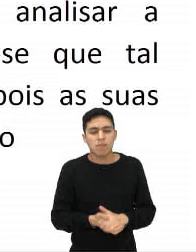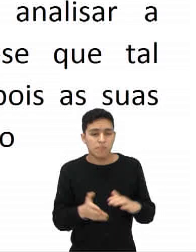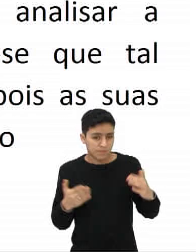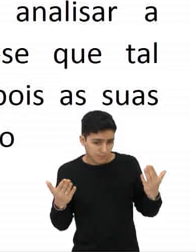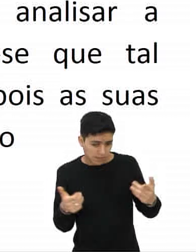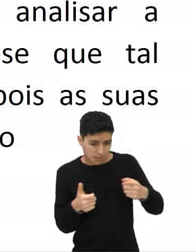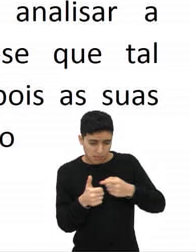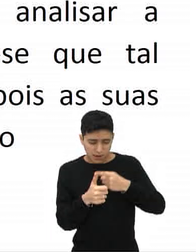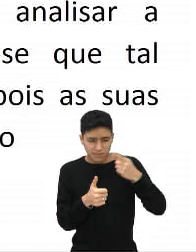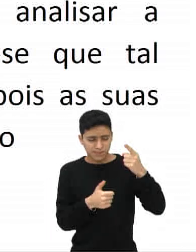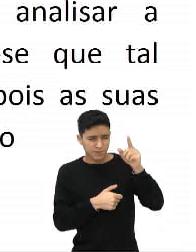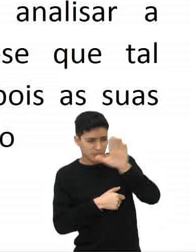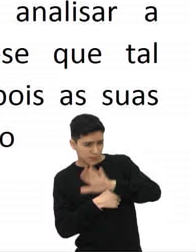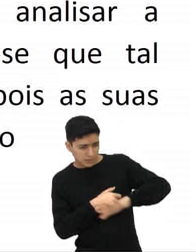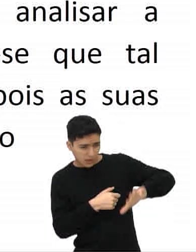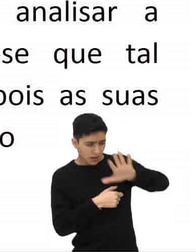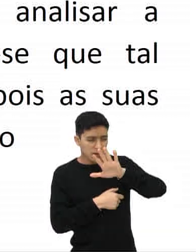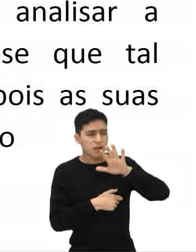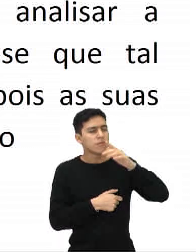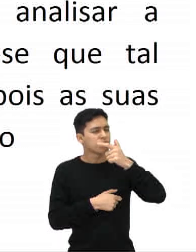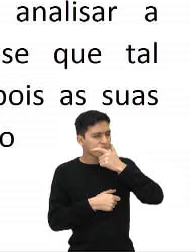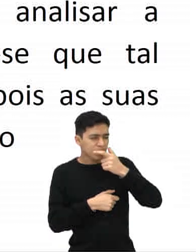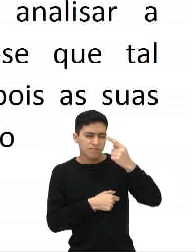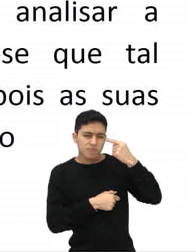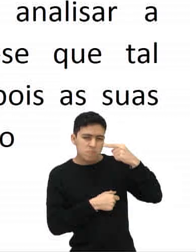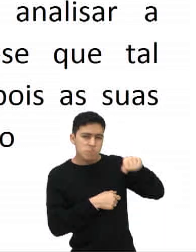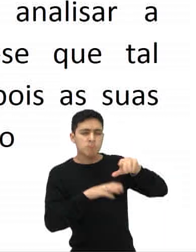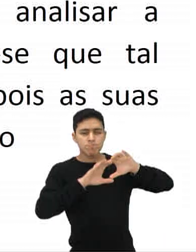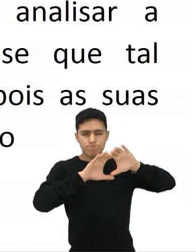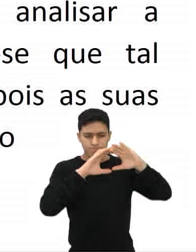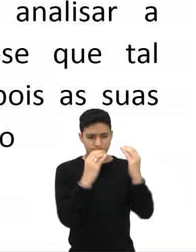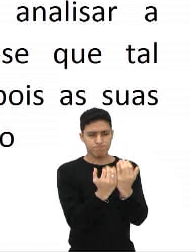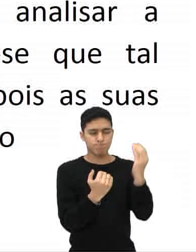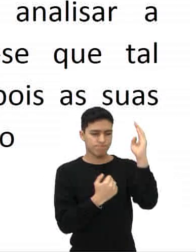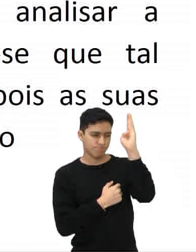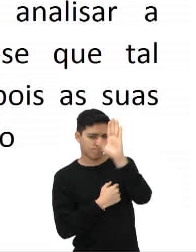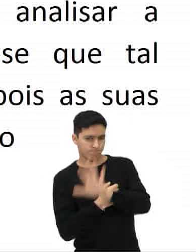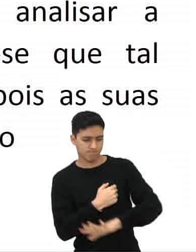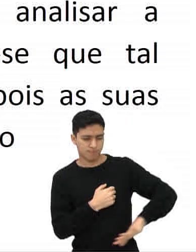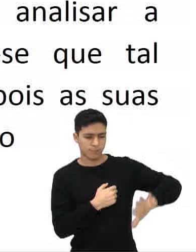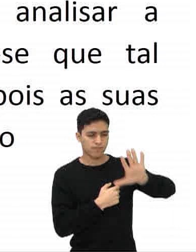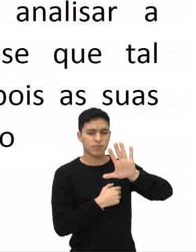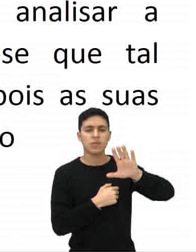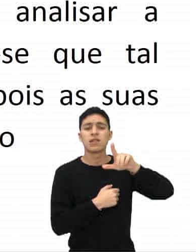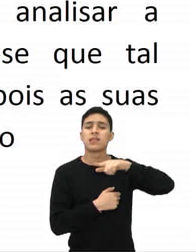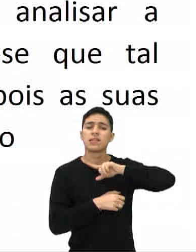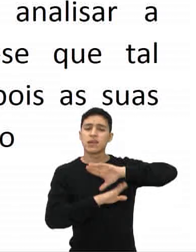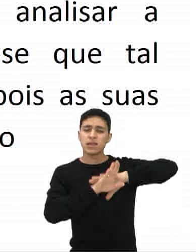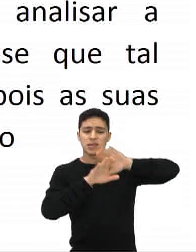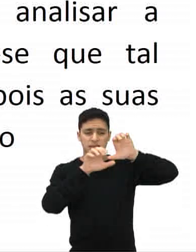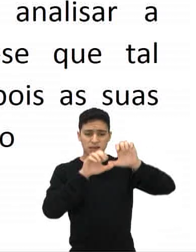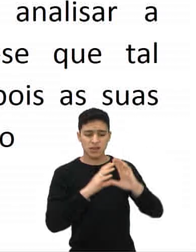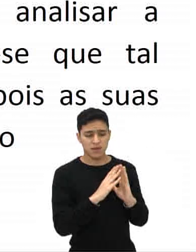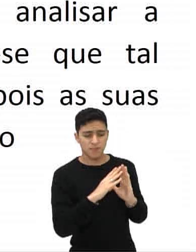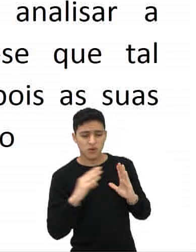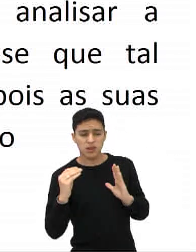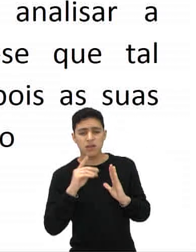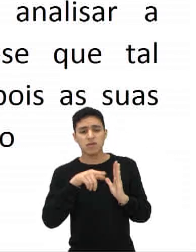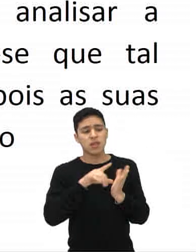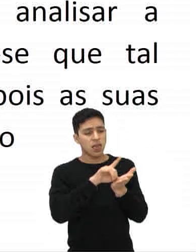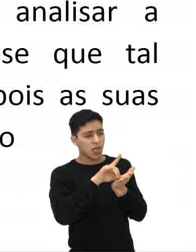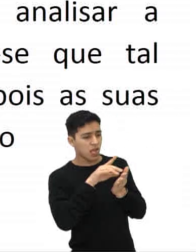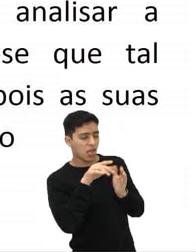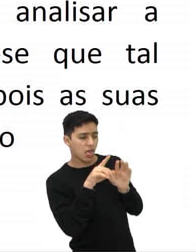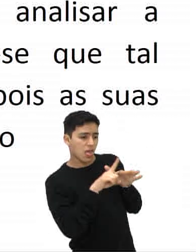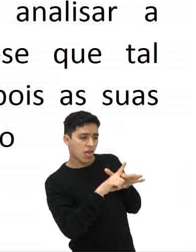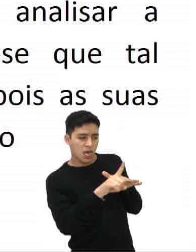Em primeiro plano, evidencia-se que a coletividade brasileira é estruturada por um modelo excludente